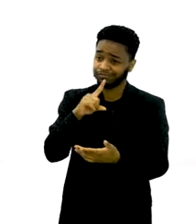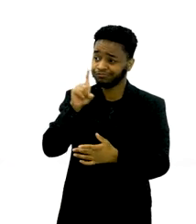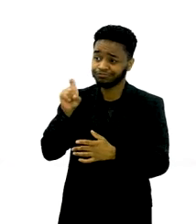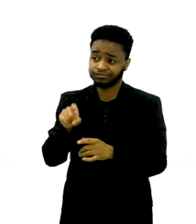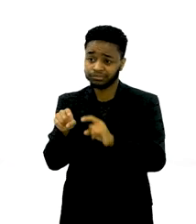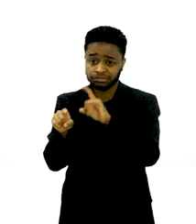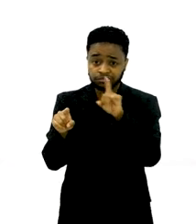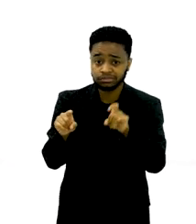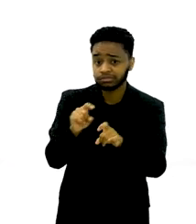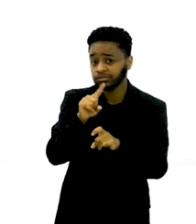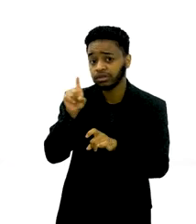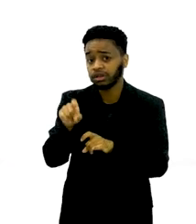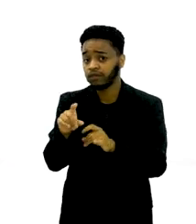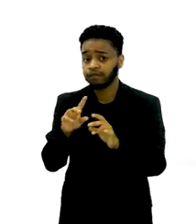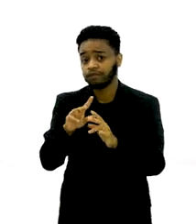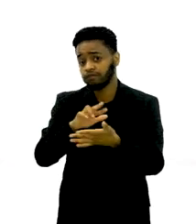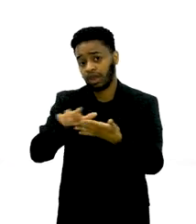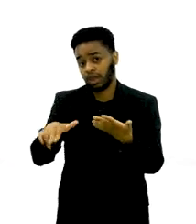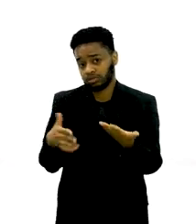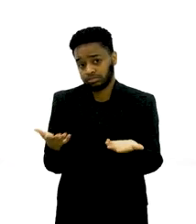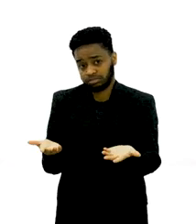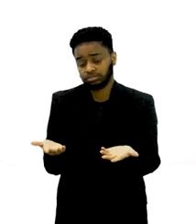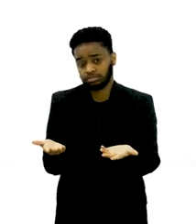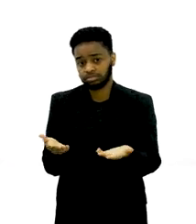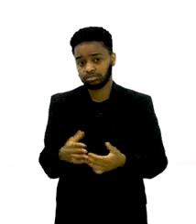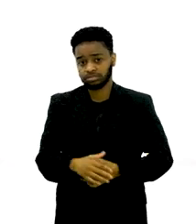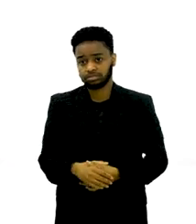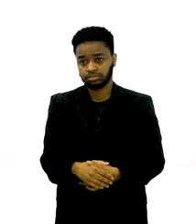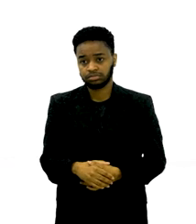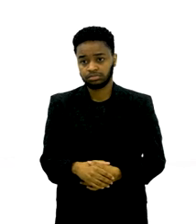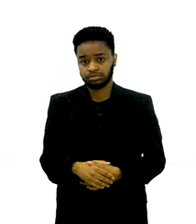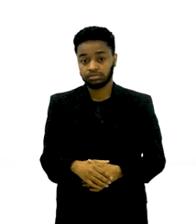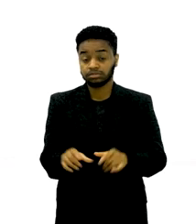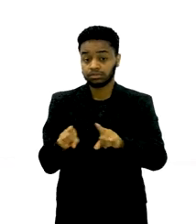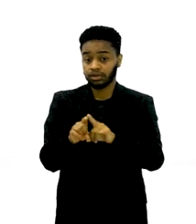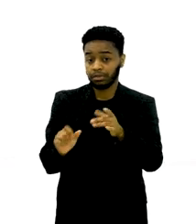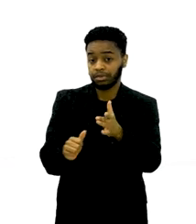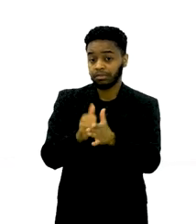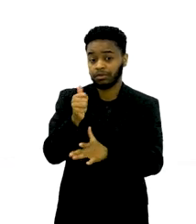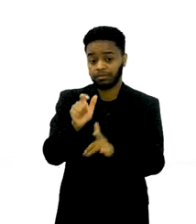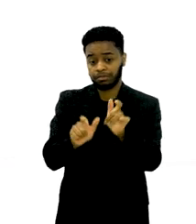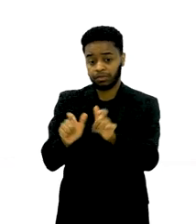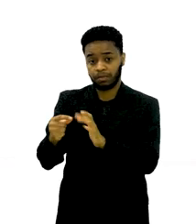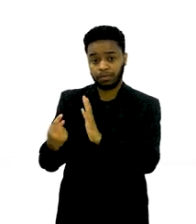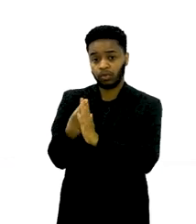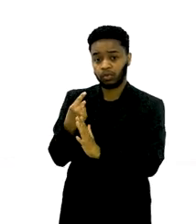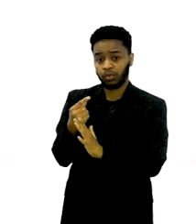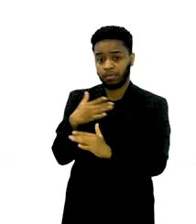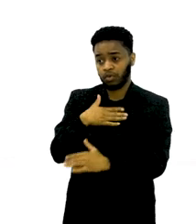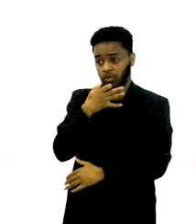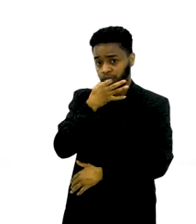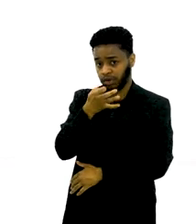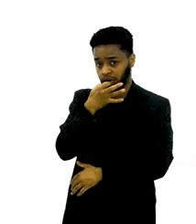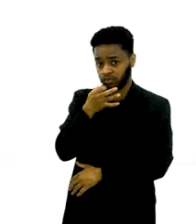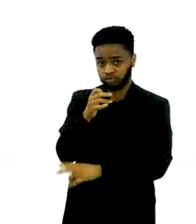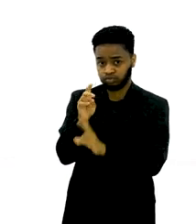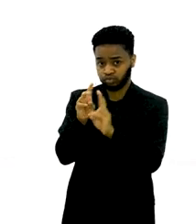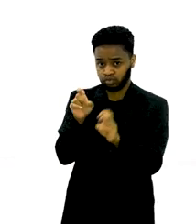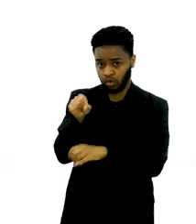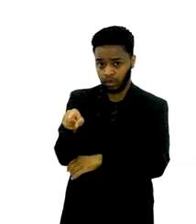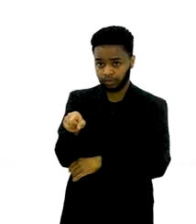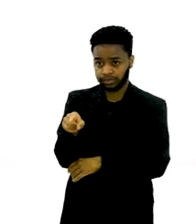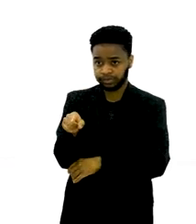interrogações Eh aí até a primeira vez que me Fizeram essa pergunta do que eu achava sobre isto